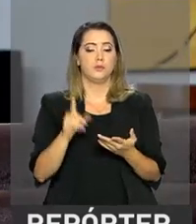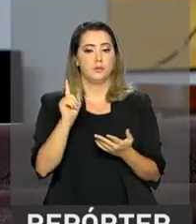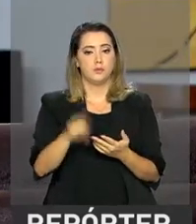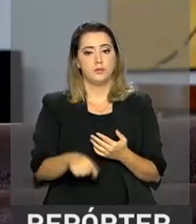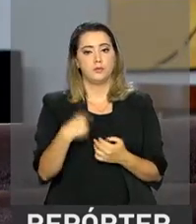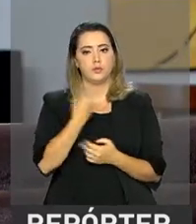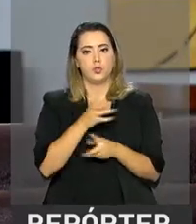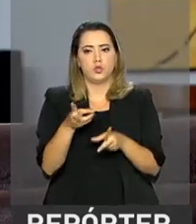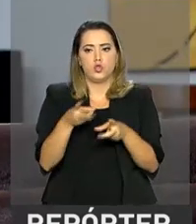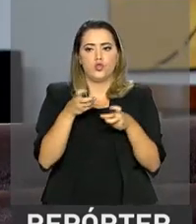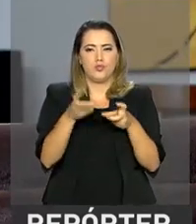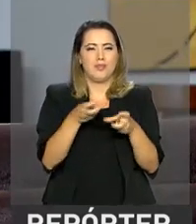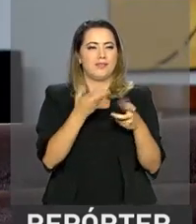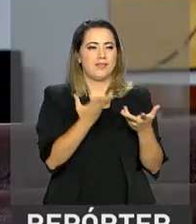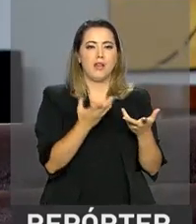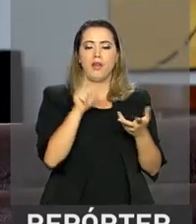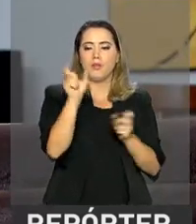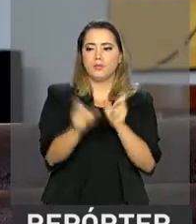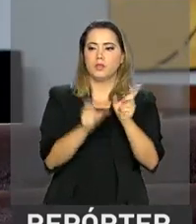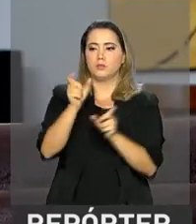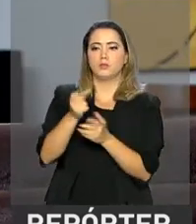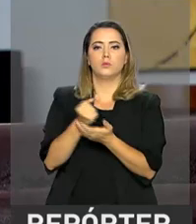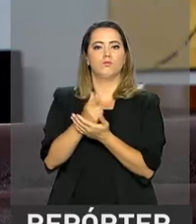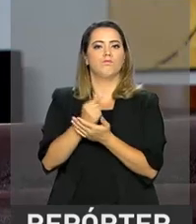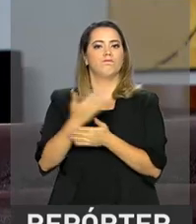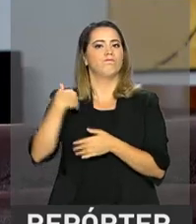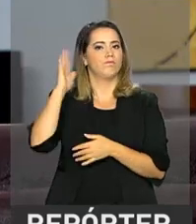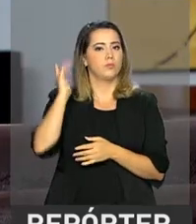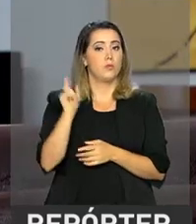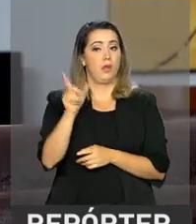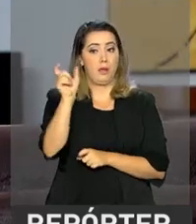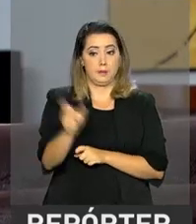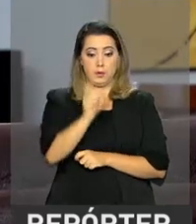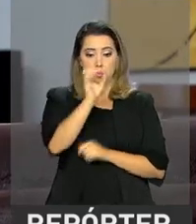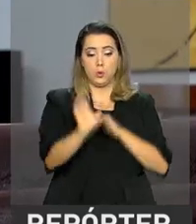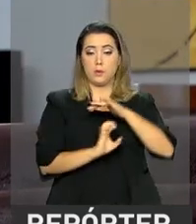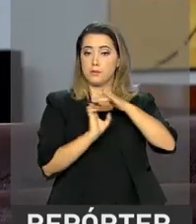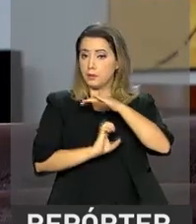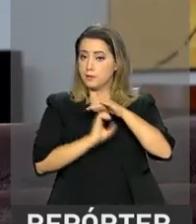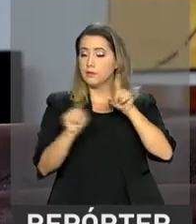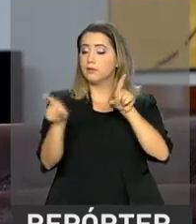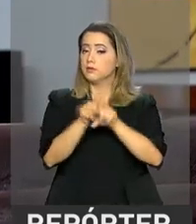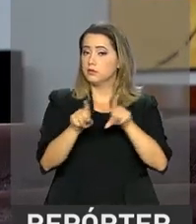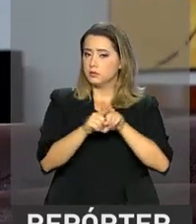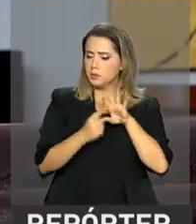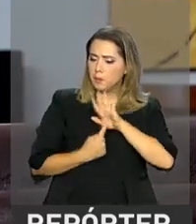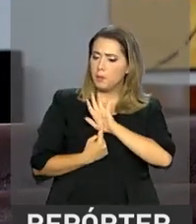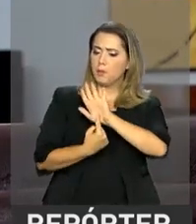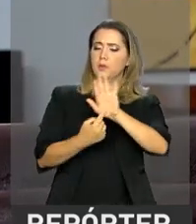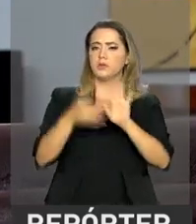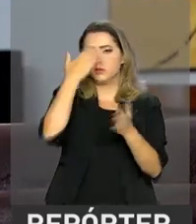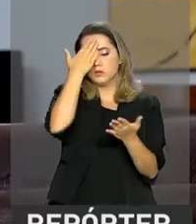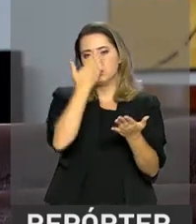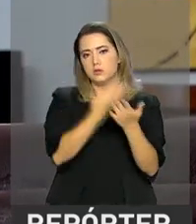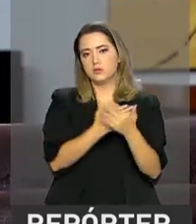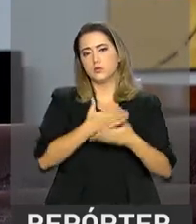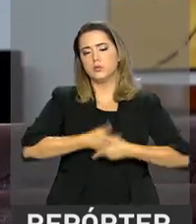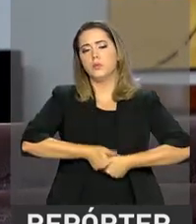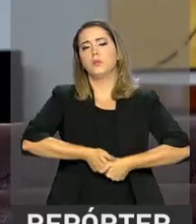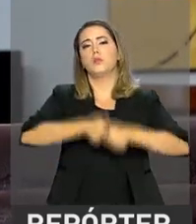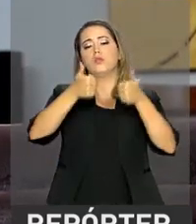Então a gente sente isso no dia a dia. E os próprios empresários também têm mostrado que a confiança deles